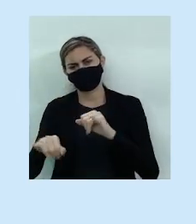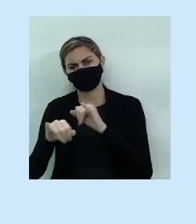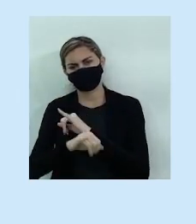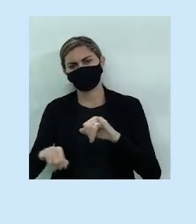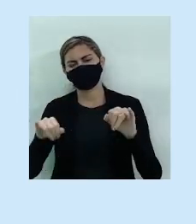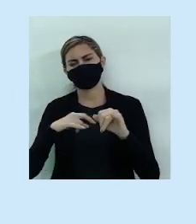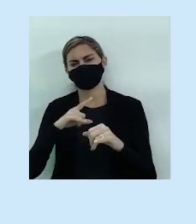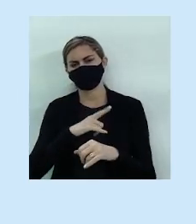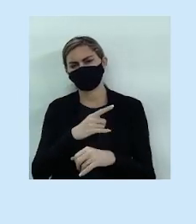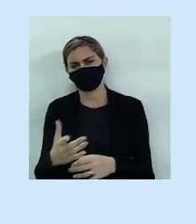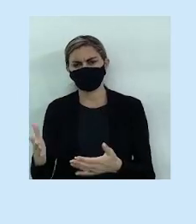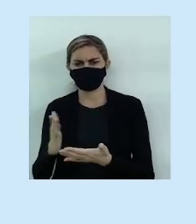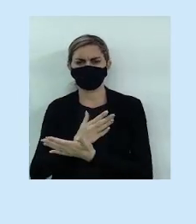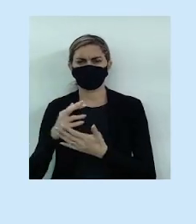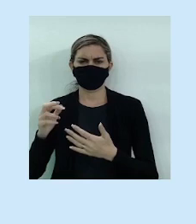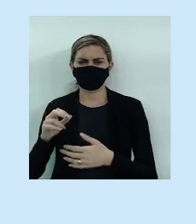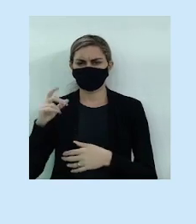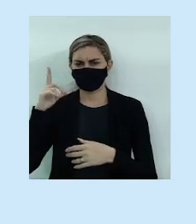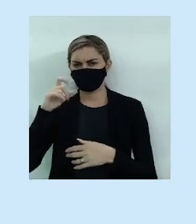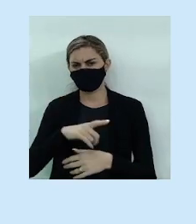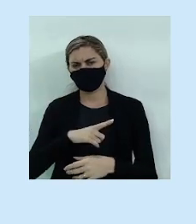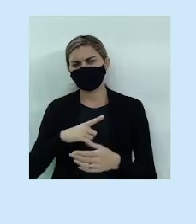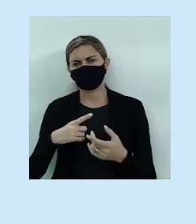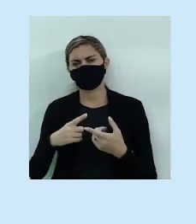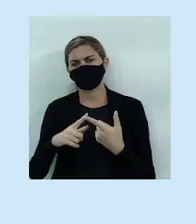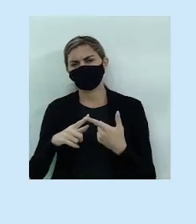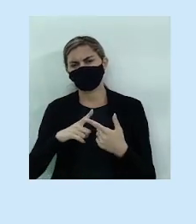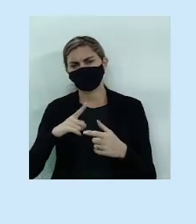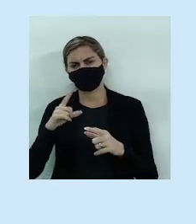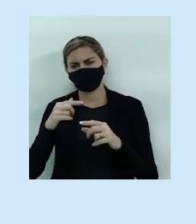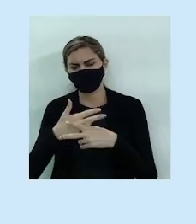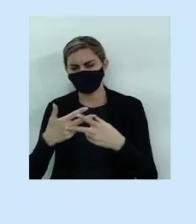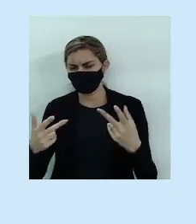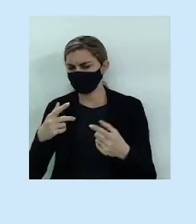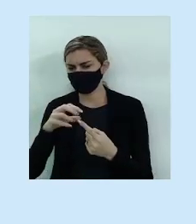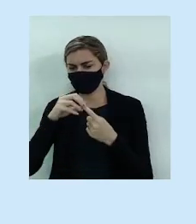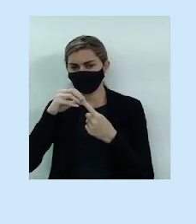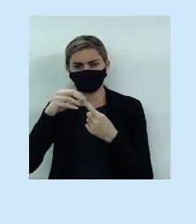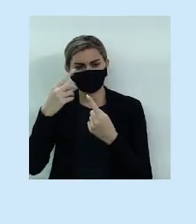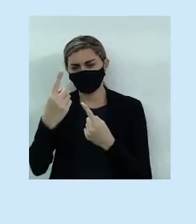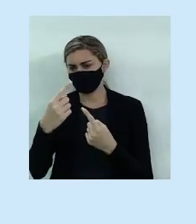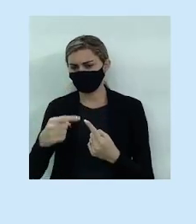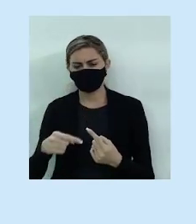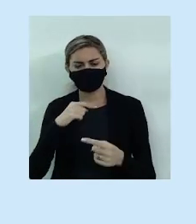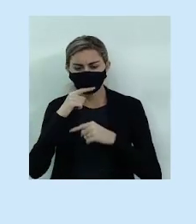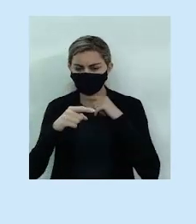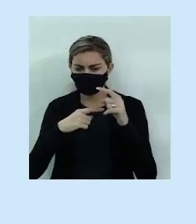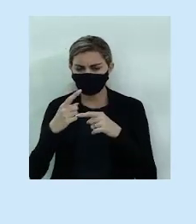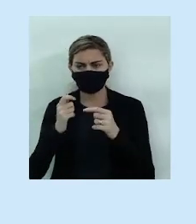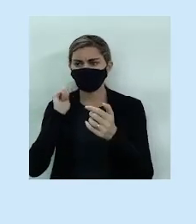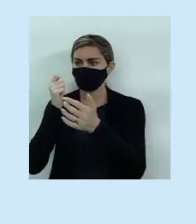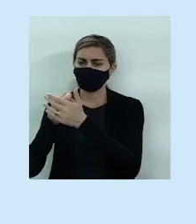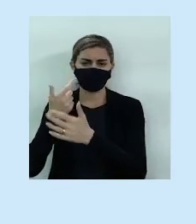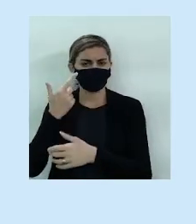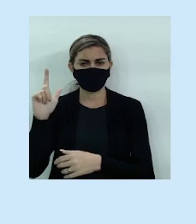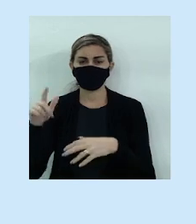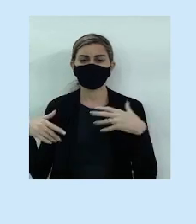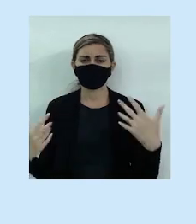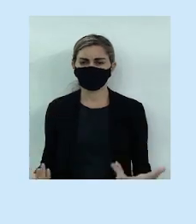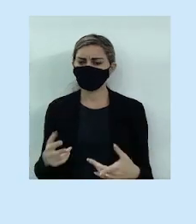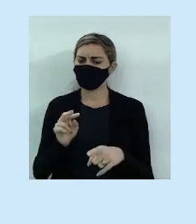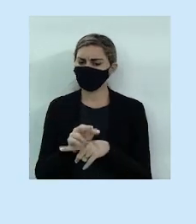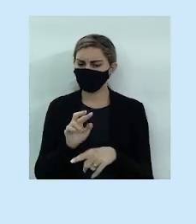A gente vai lidar com obras raras, a gente vai lidar com livros que talvez só tenha um exemplar e a gente não consiga mais comprar outro. Então,